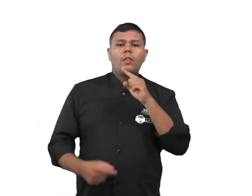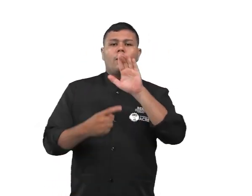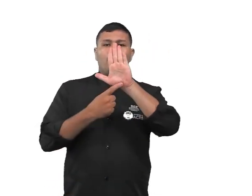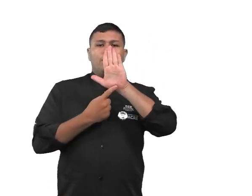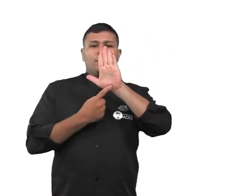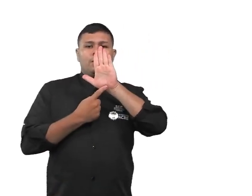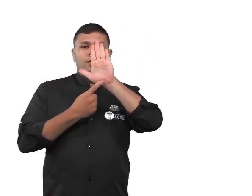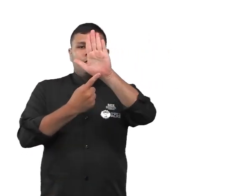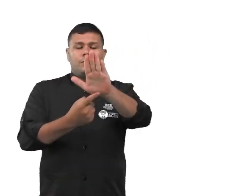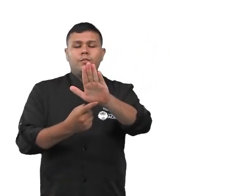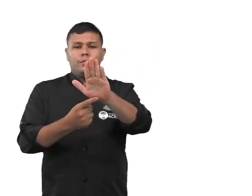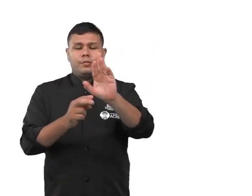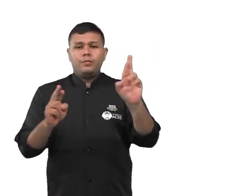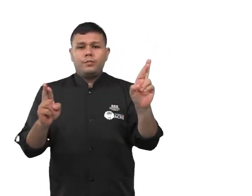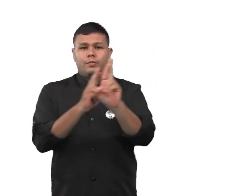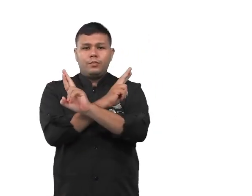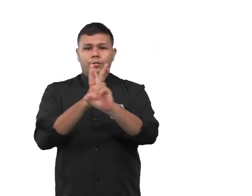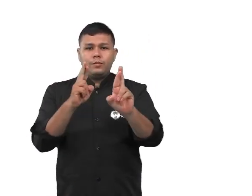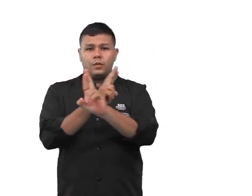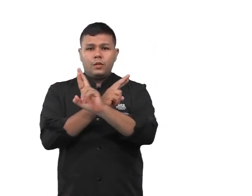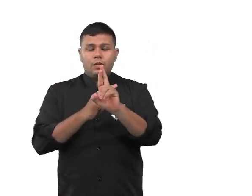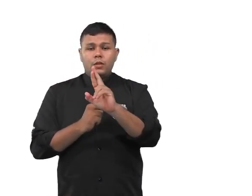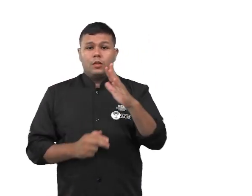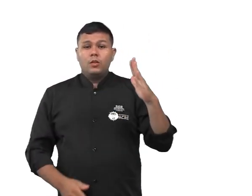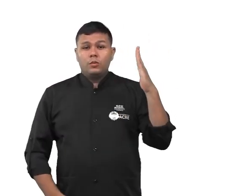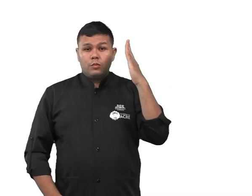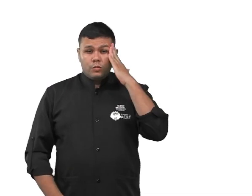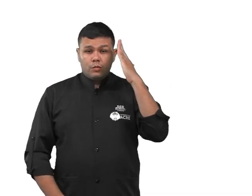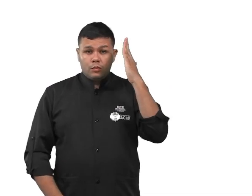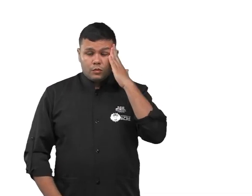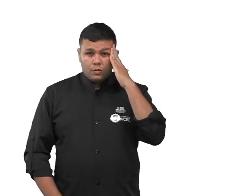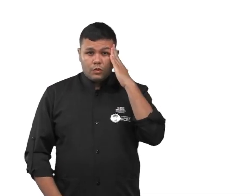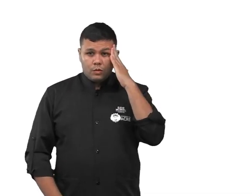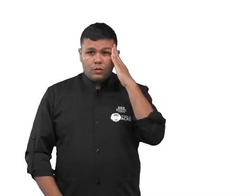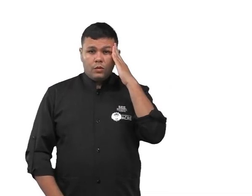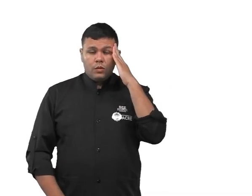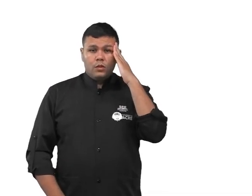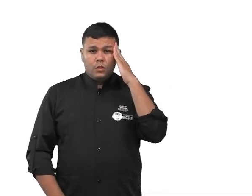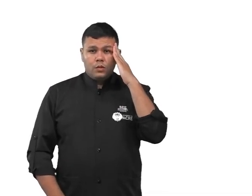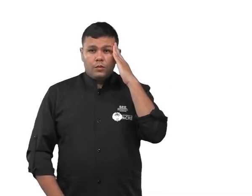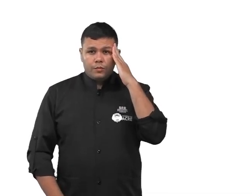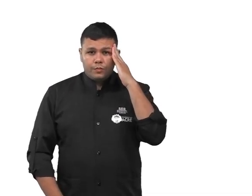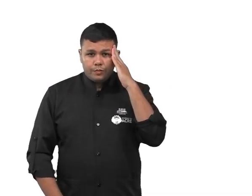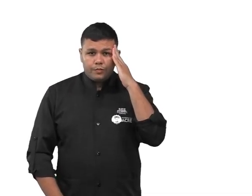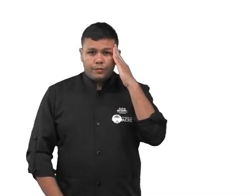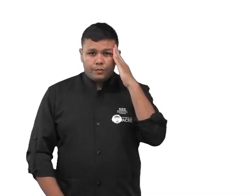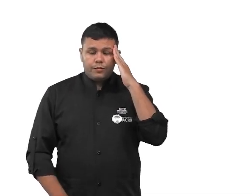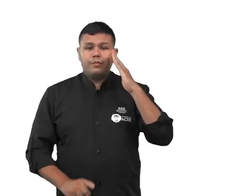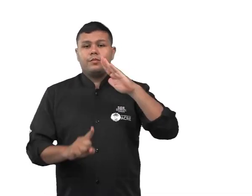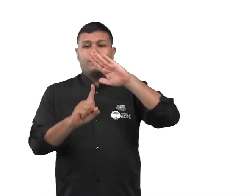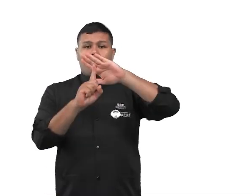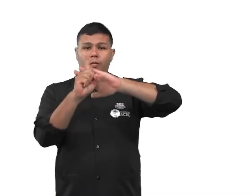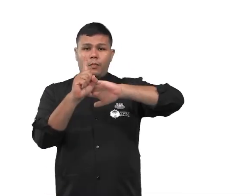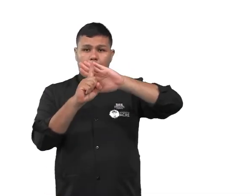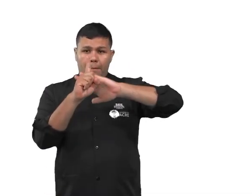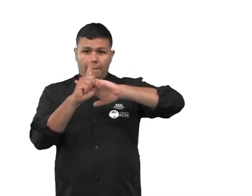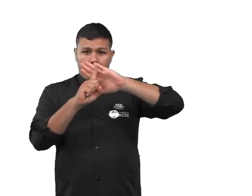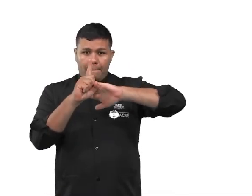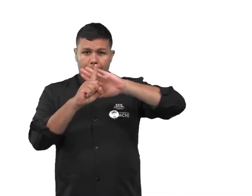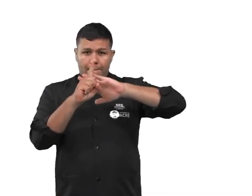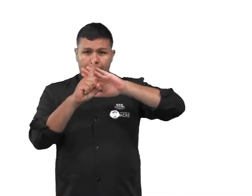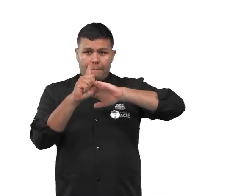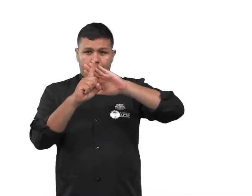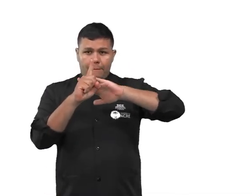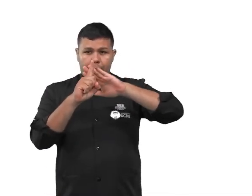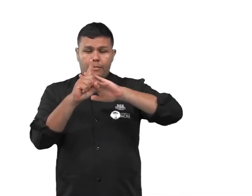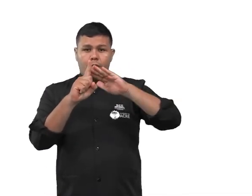que essa relação ela vai entrar exatamente em relação às superfícies. Primeiro nós temos o quê? As faces, né, que é a face superior